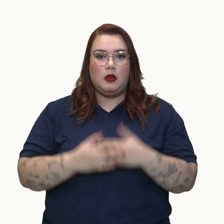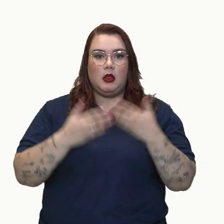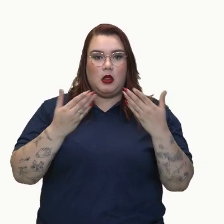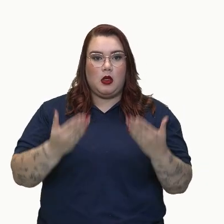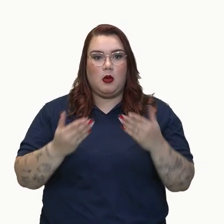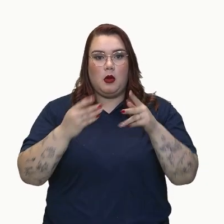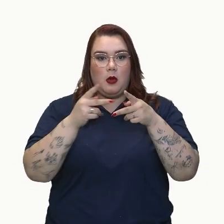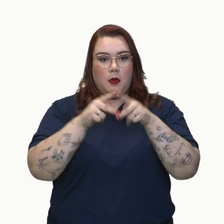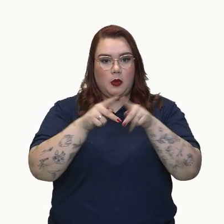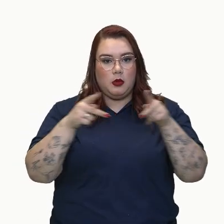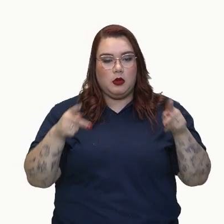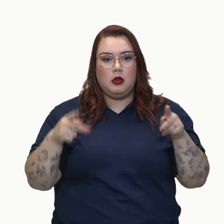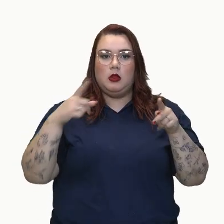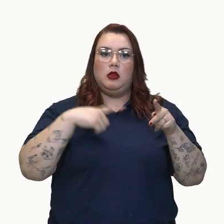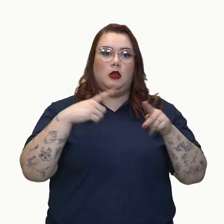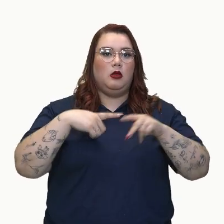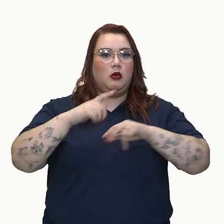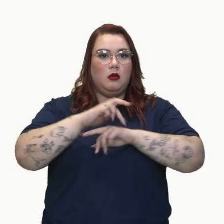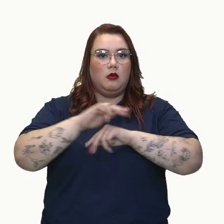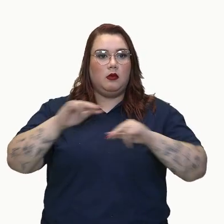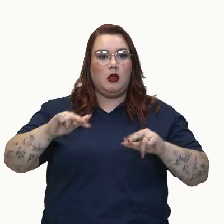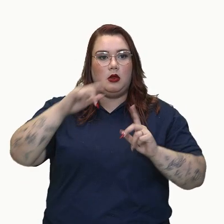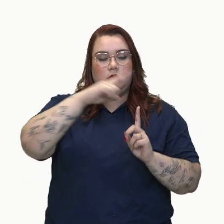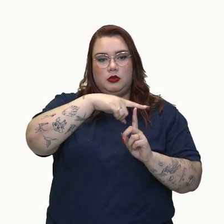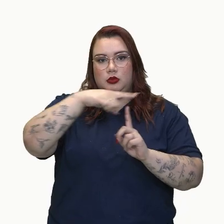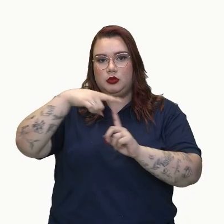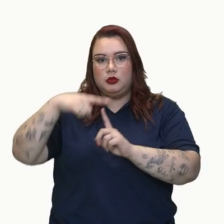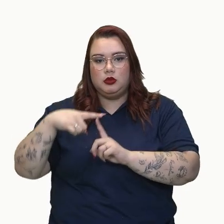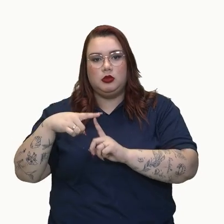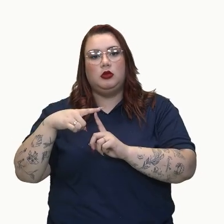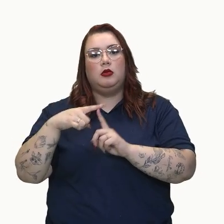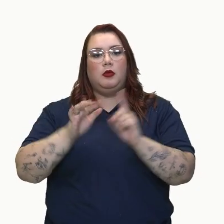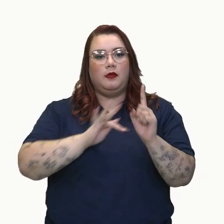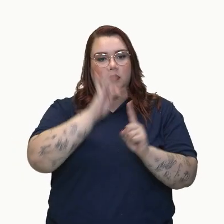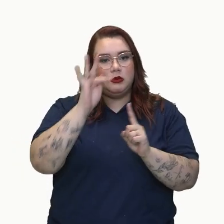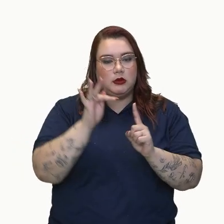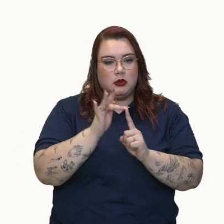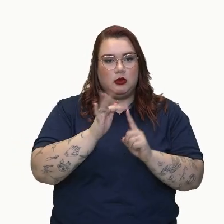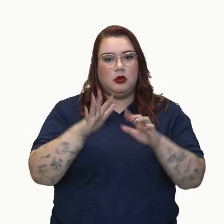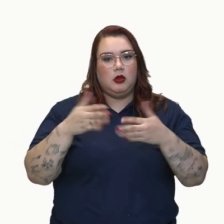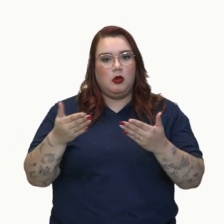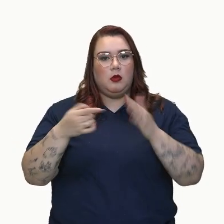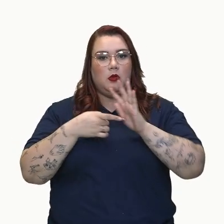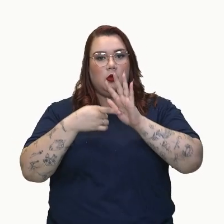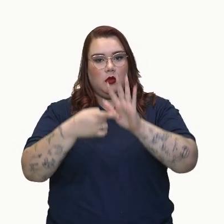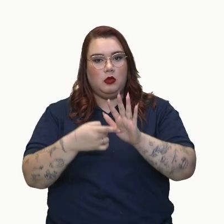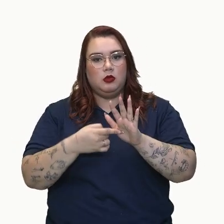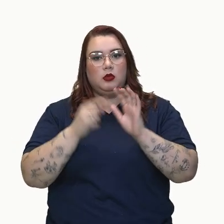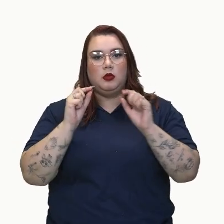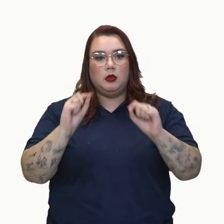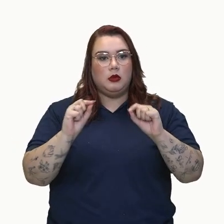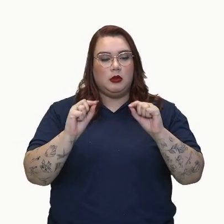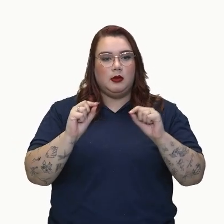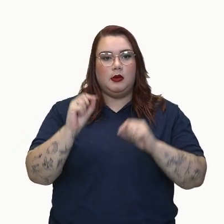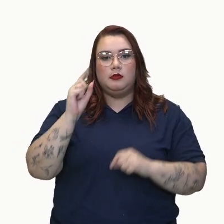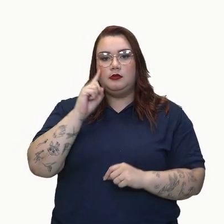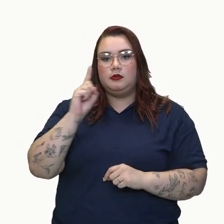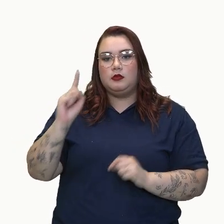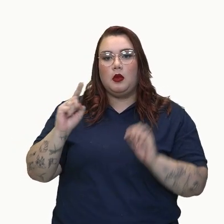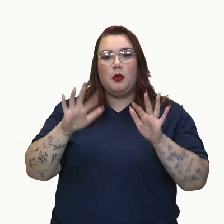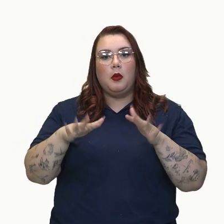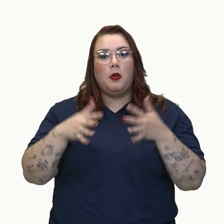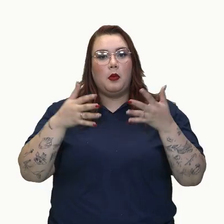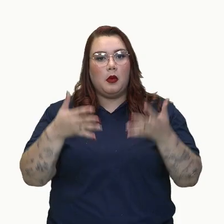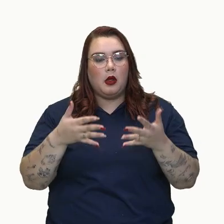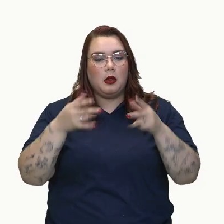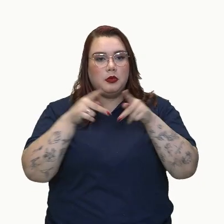proteínas existem vários tipos, várias funções de proteínas. Aqui eu estou apresentando uma delas, tá? Então, quais são